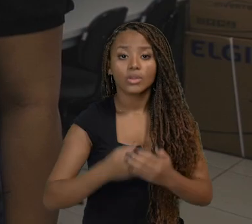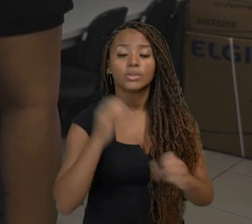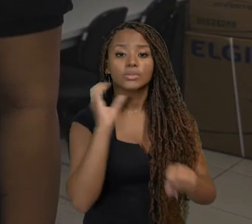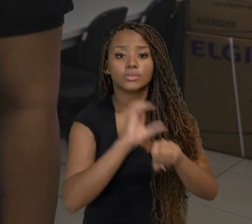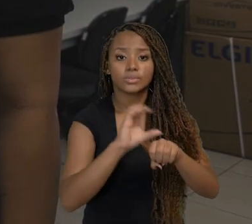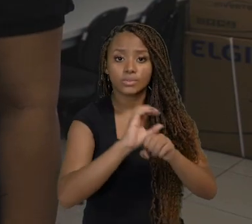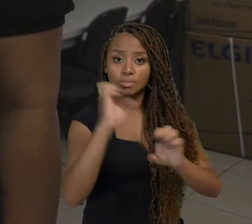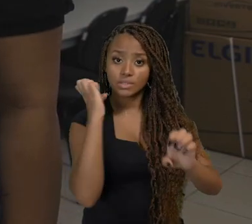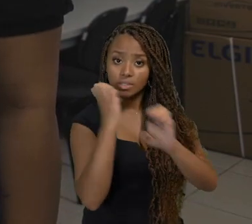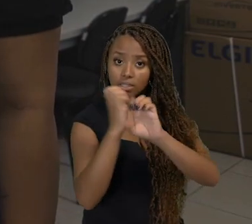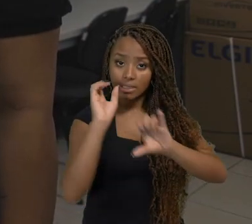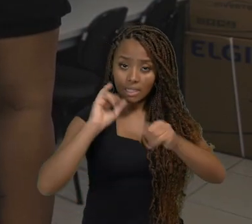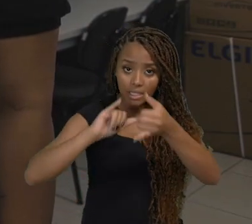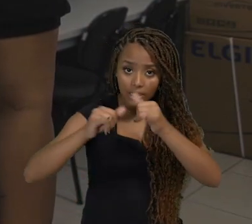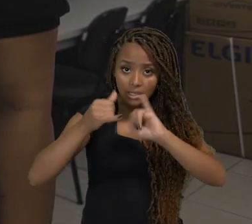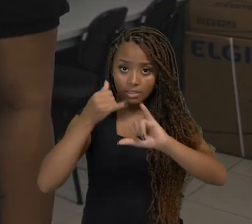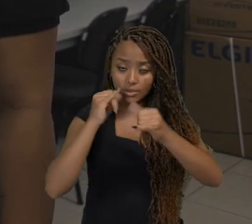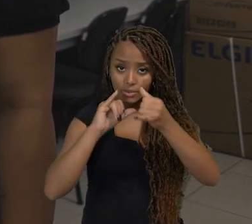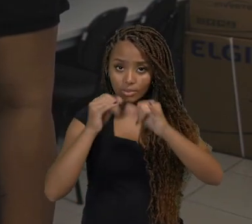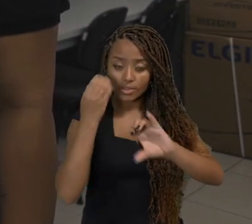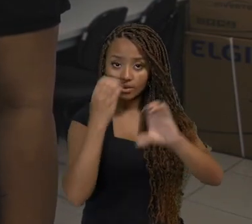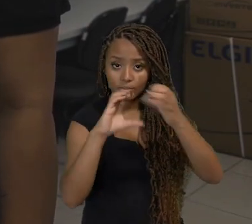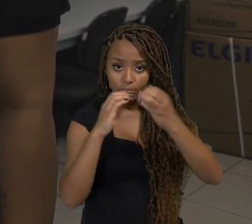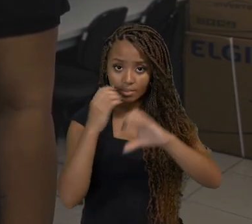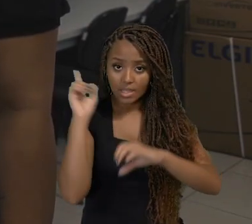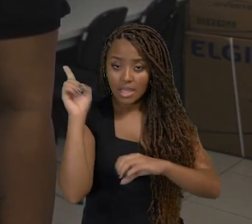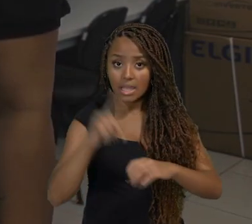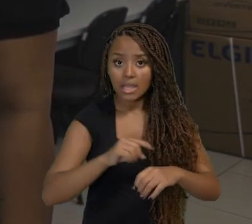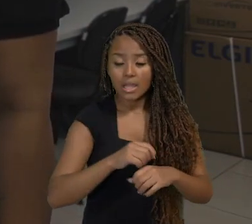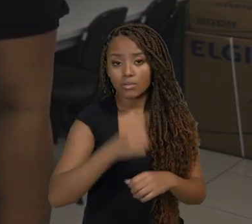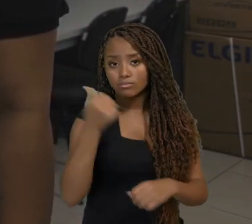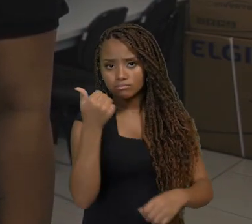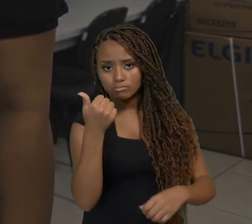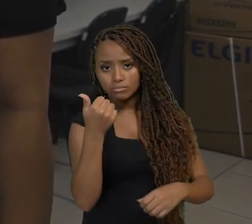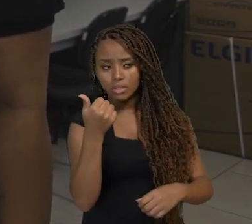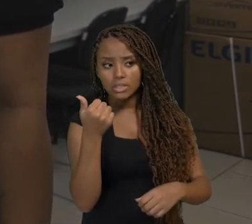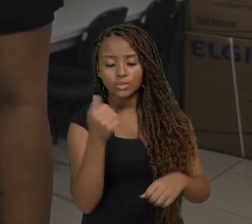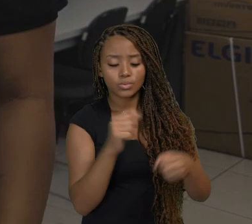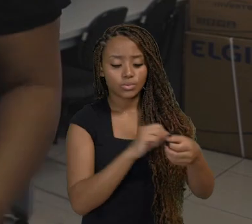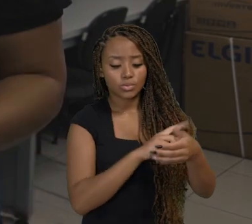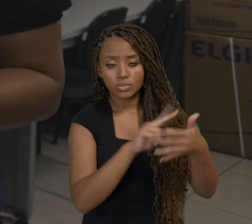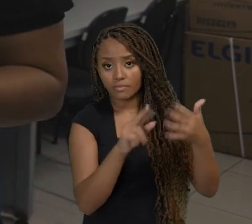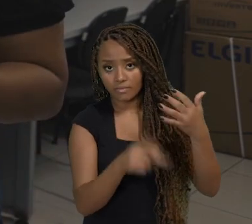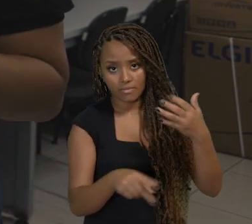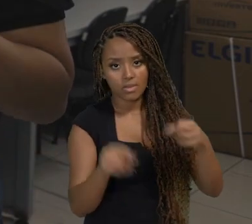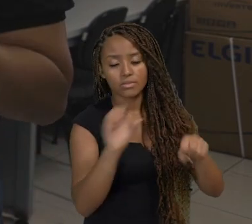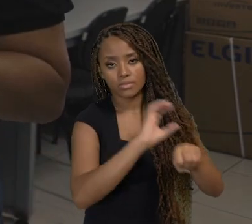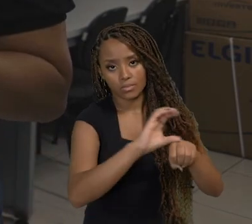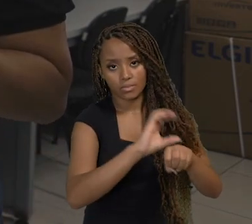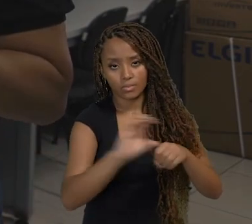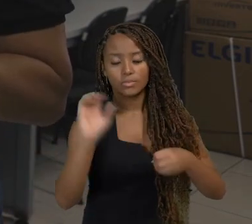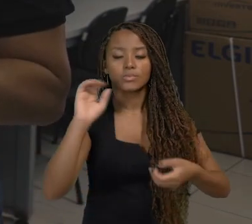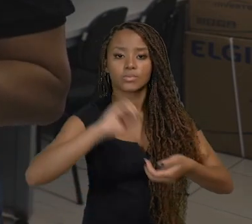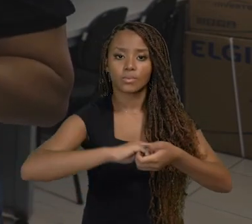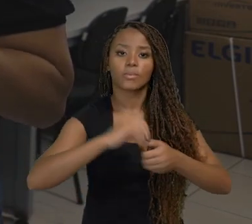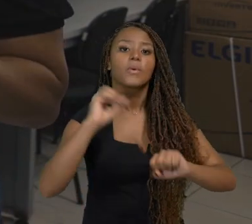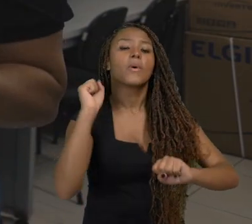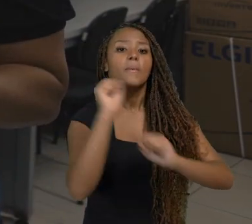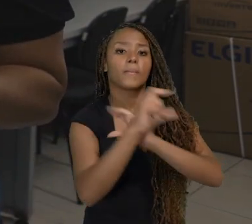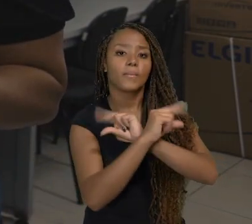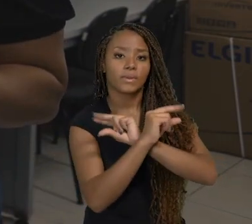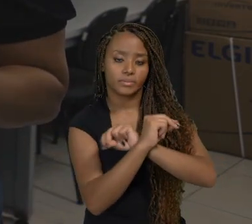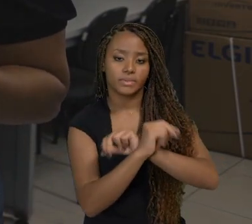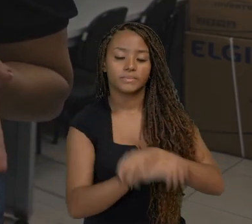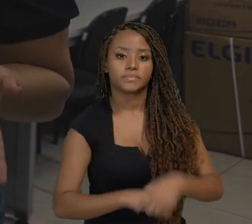de Telecomunicações, que é um dos cursos, né, da UFO Patos de Minas. E aí, aqui são mais